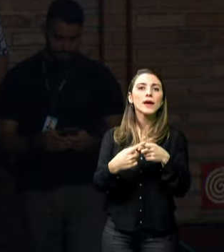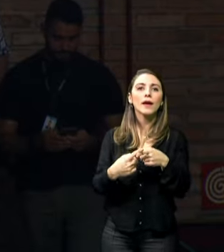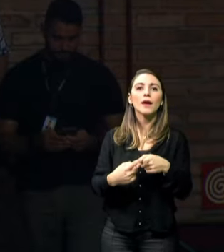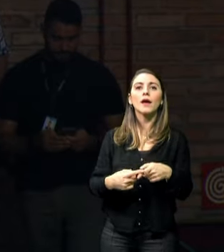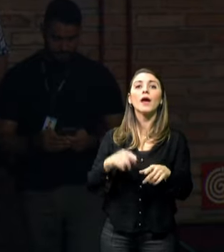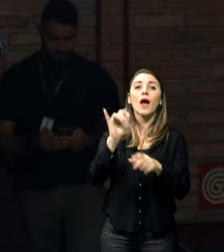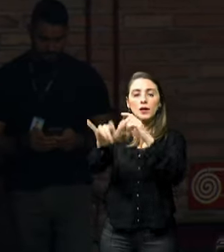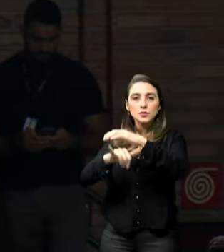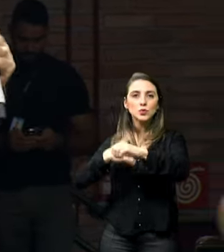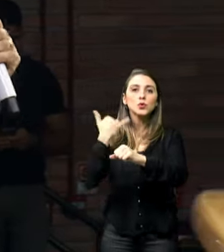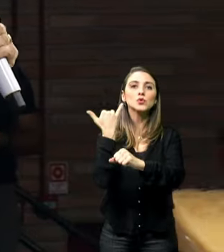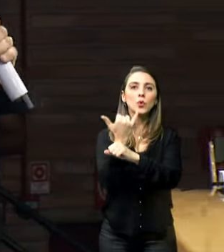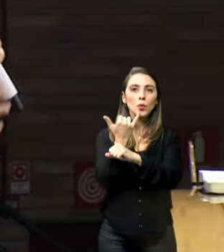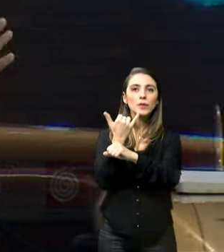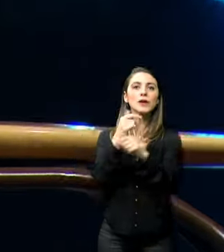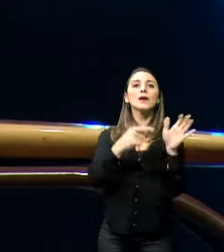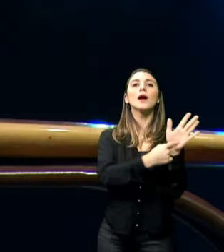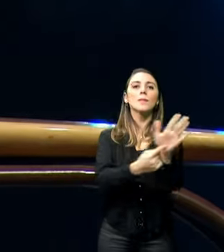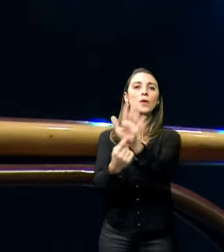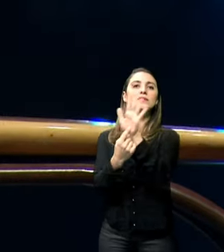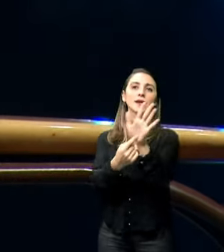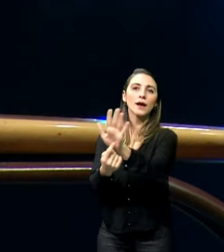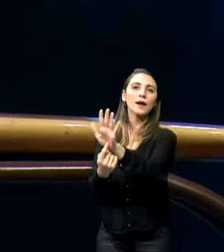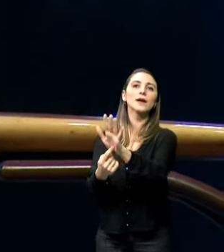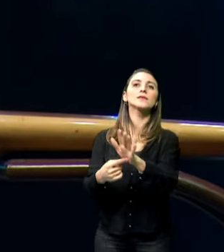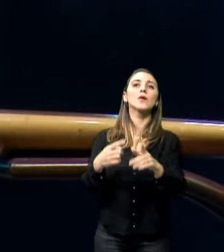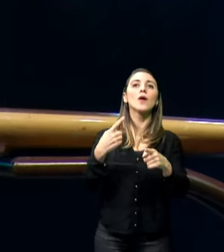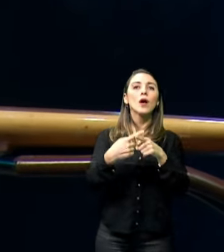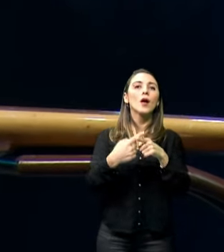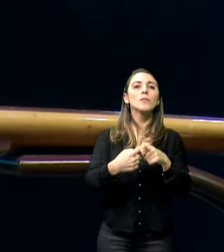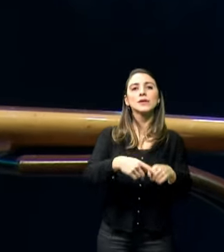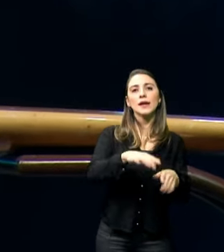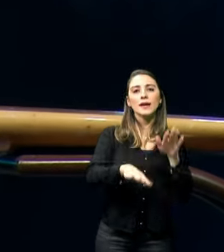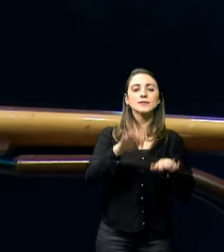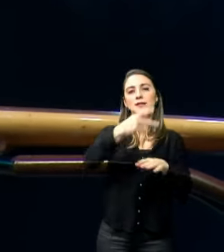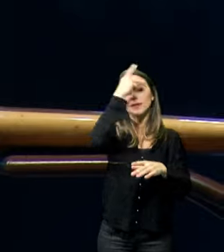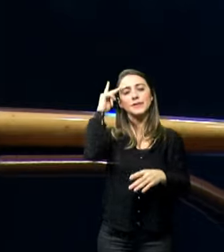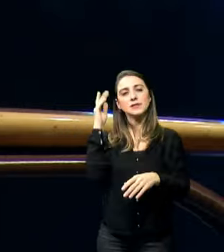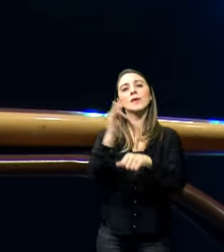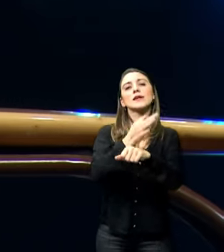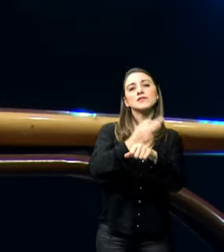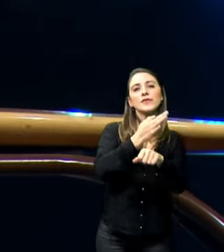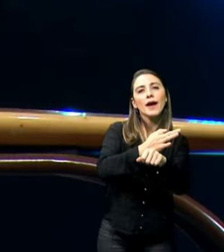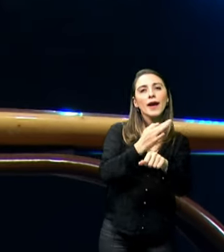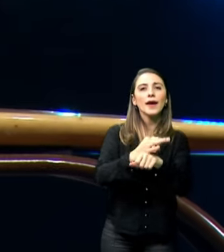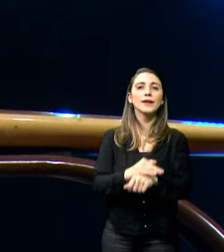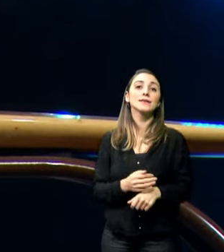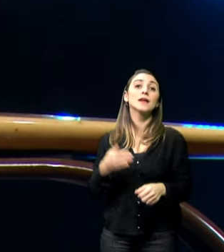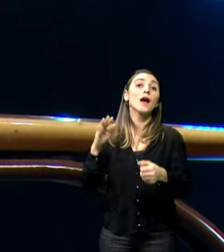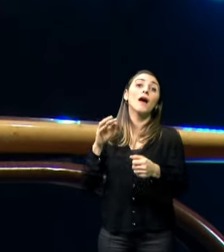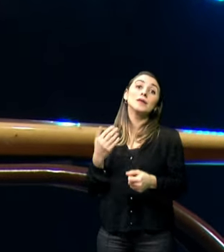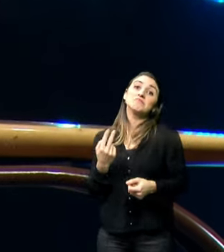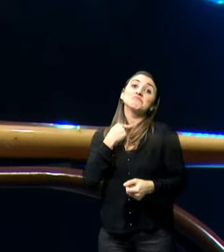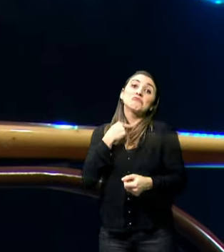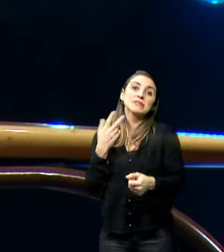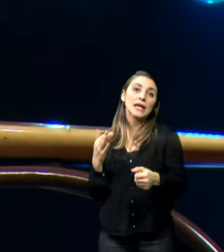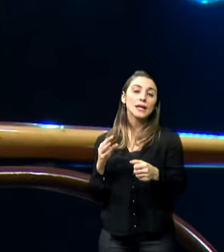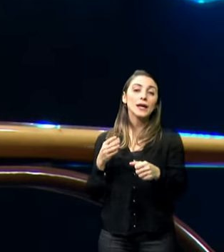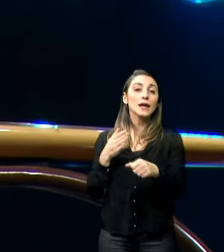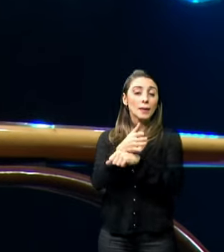férias para evangelizar alguém. Não existe igreja online. Eu não conheço esse negócio de igreja online.